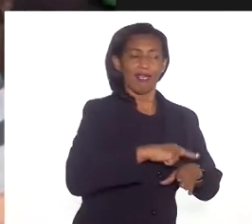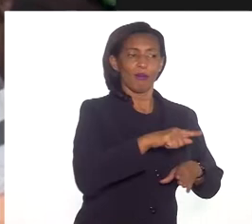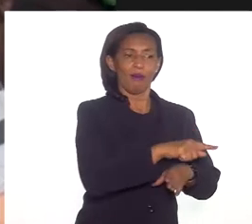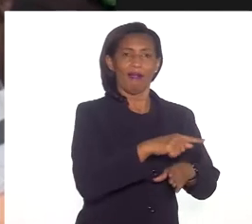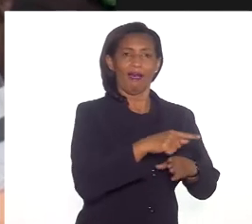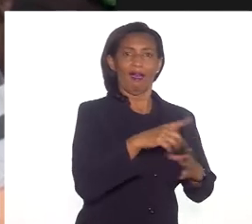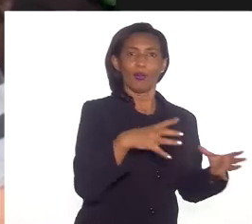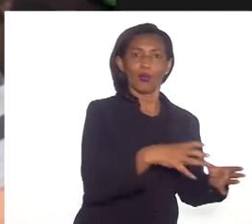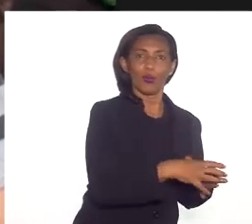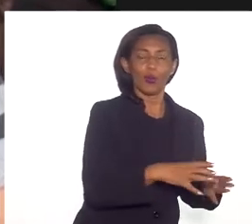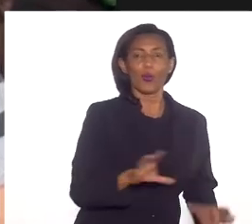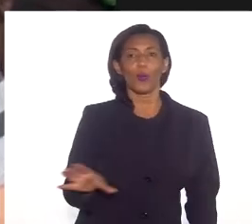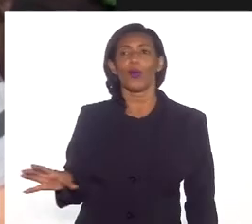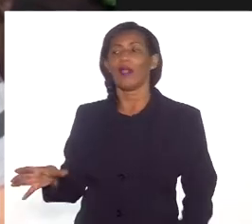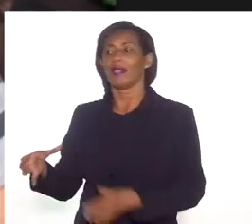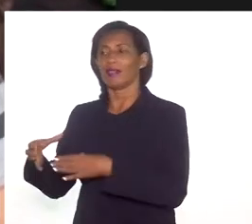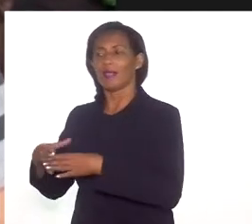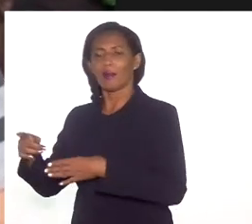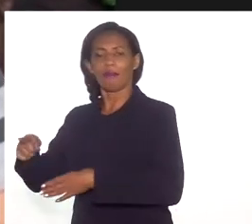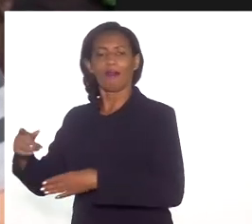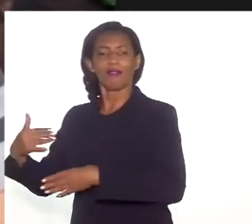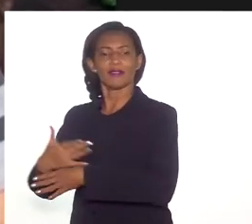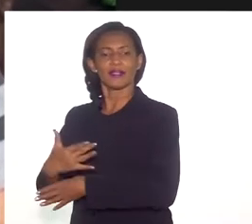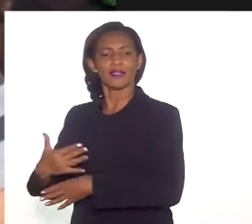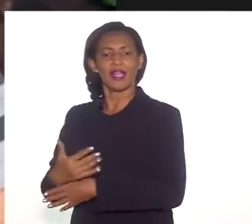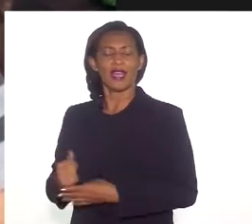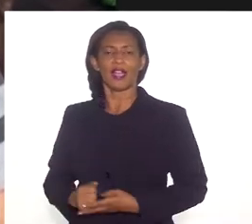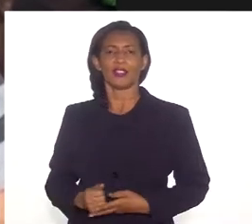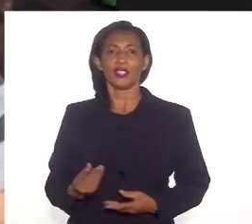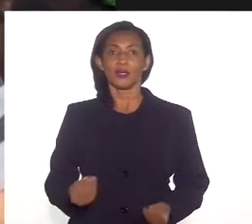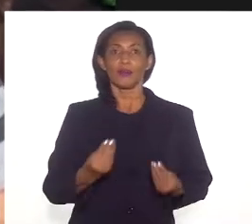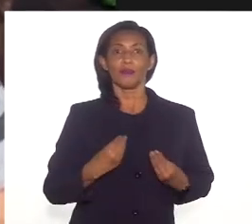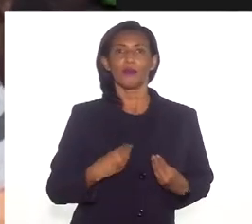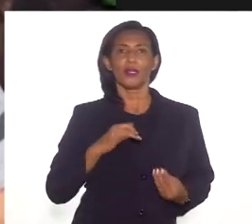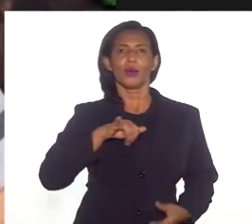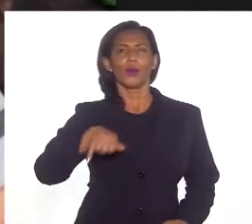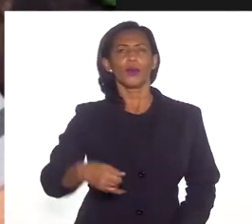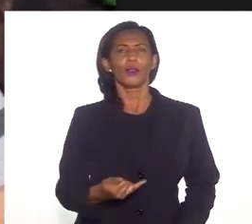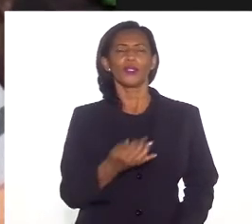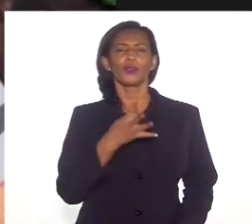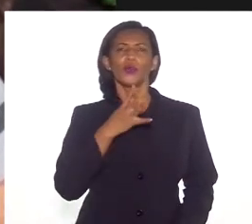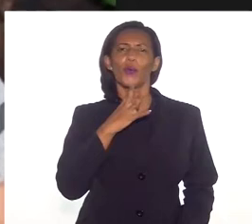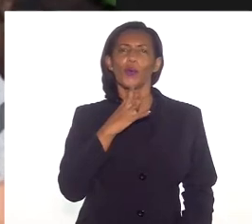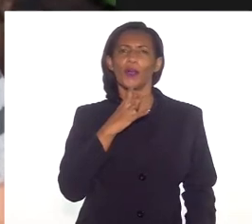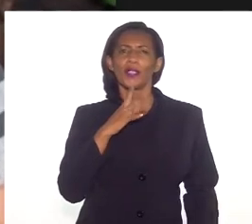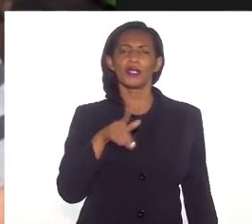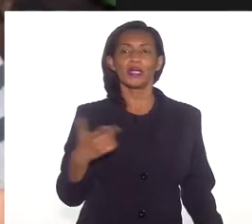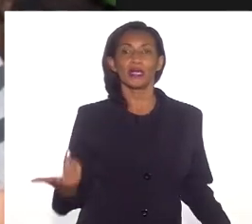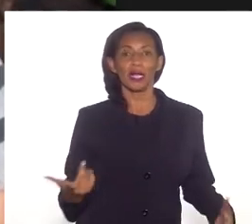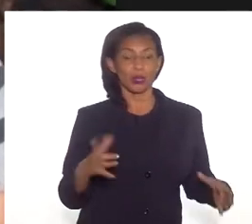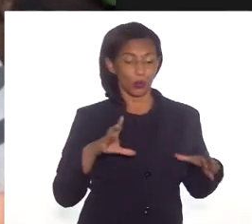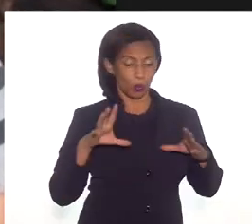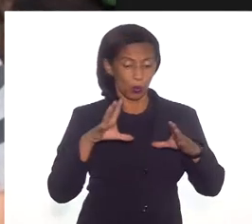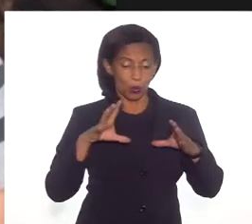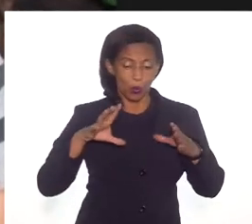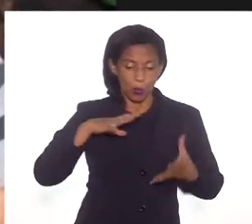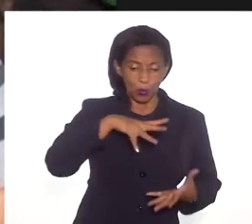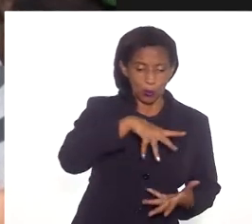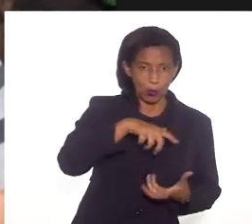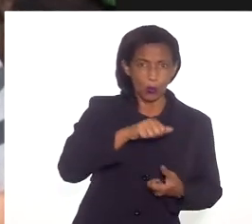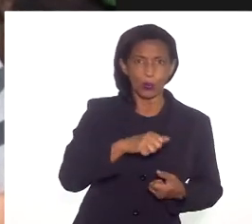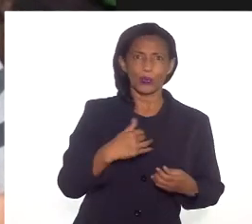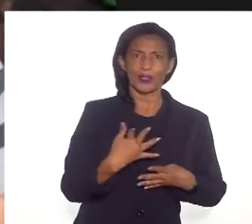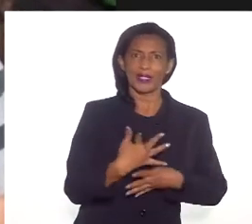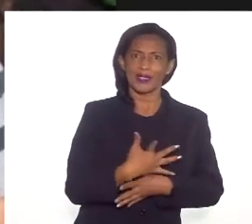temporadas na cidade. E foi, digamos assim, isso me deu a oportunidade de conhecer tanto o universo